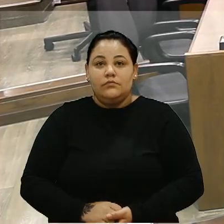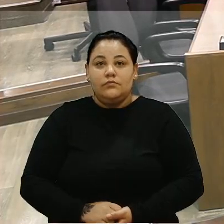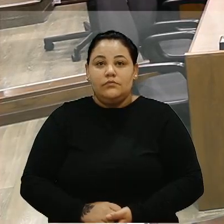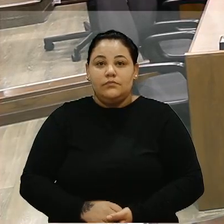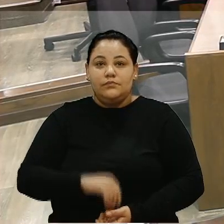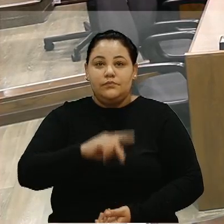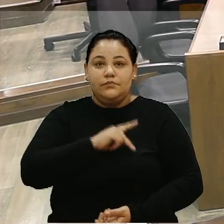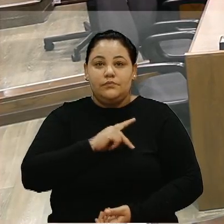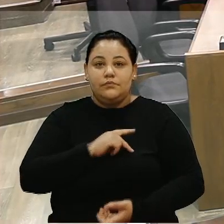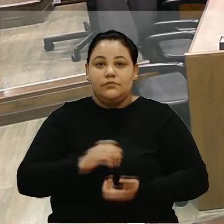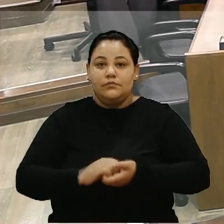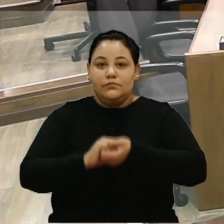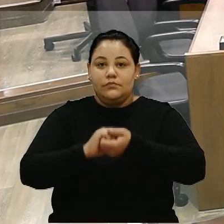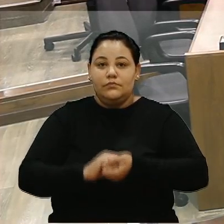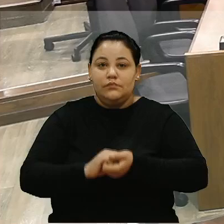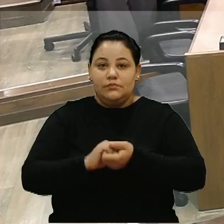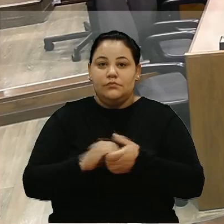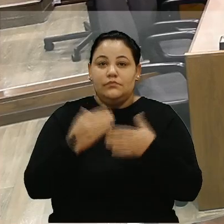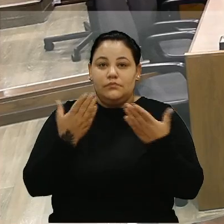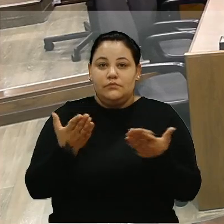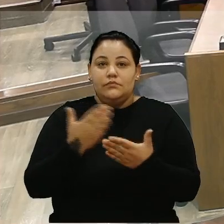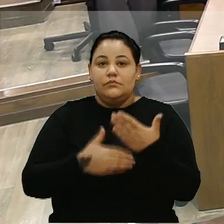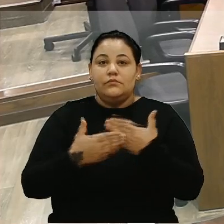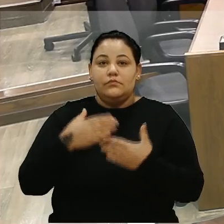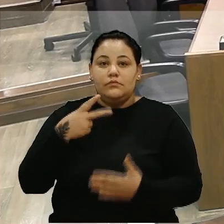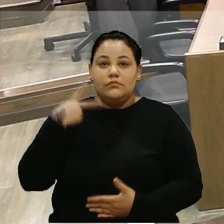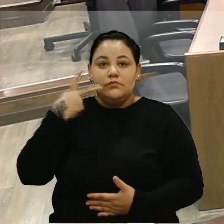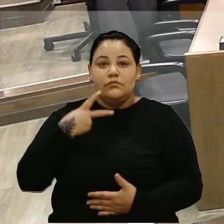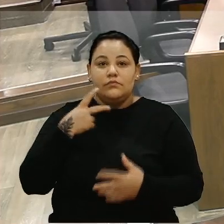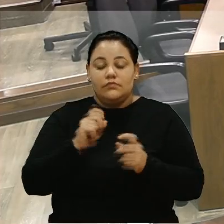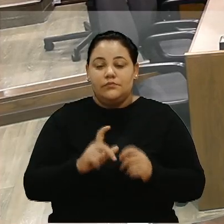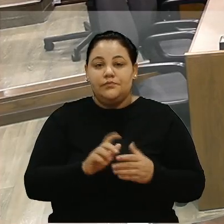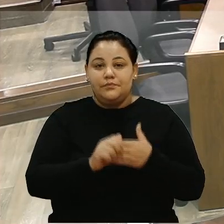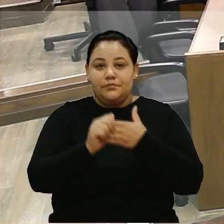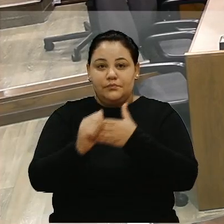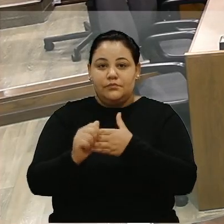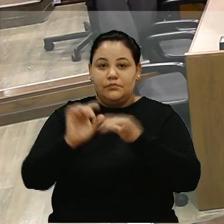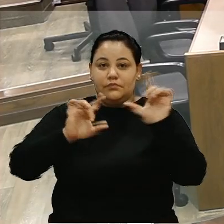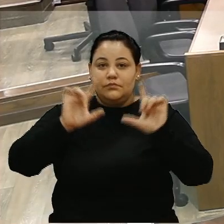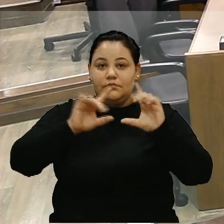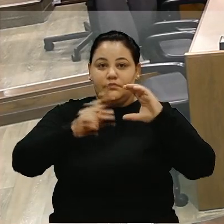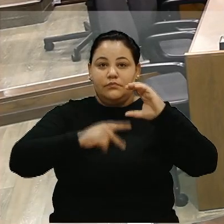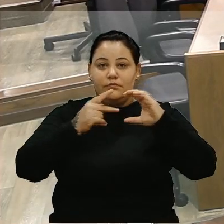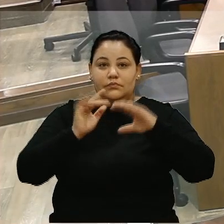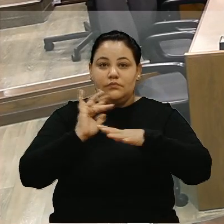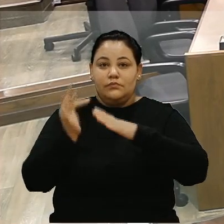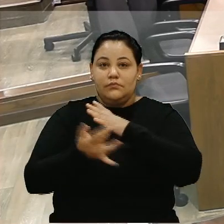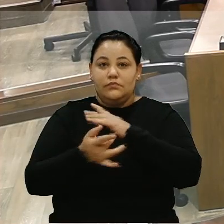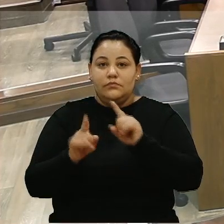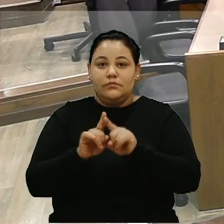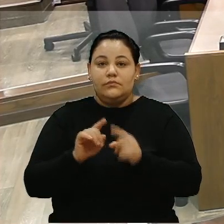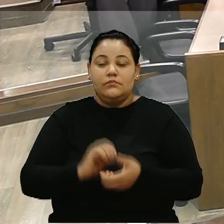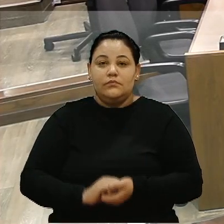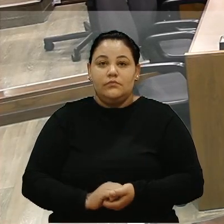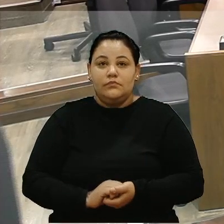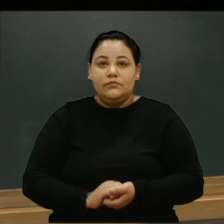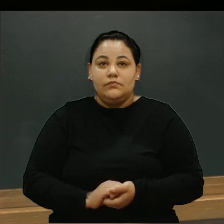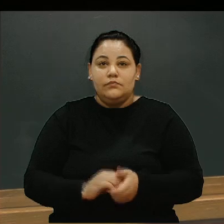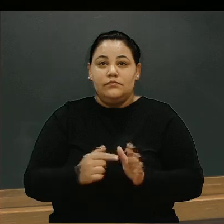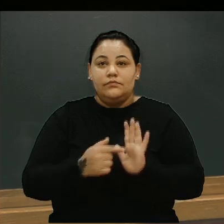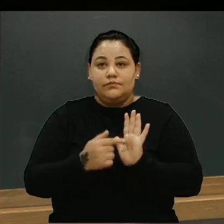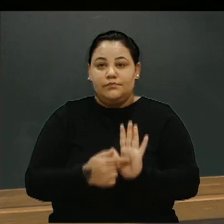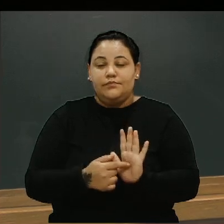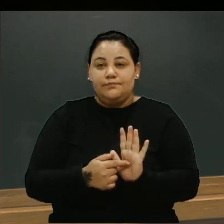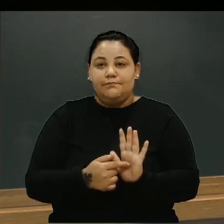Presidente, meus cumprimentos ao senhor, aos demais vereadores, quem nos acompanha pela TV Câmara e também quem nos acompanha pelas redes sociais. Venho apresentar um voto de pesar em razão